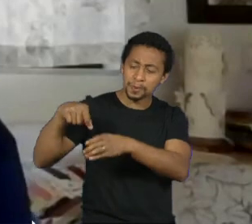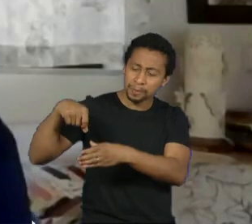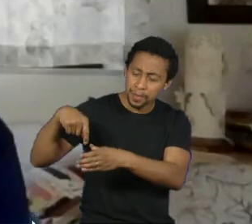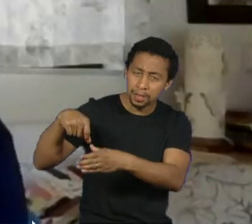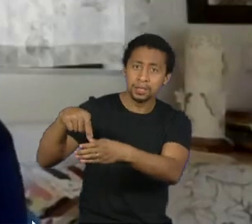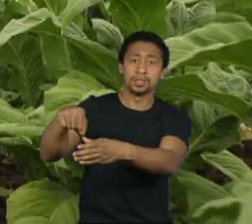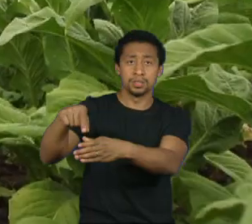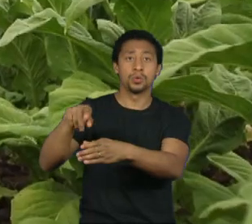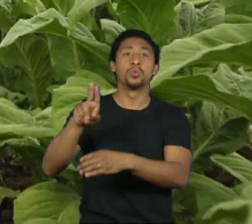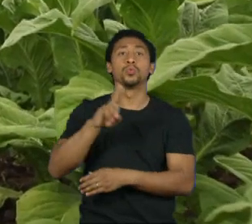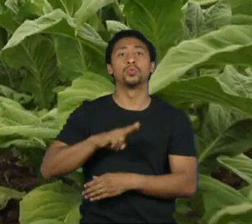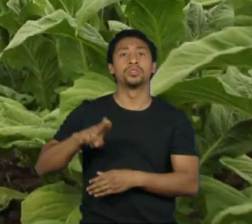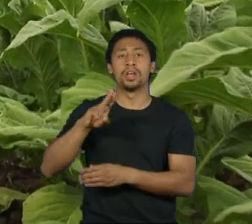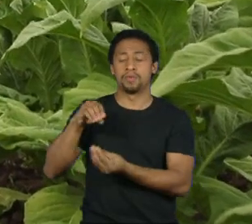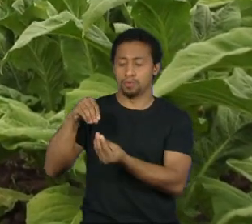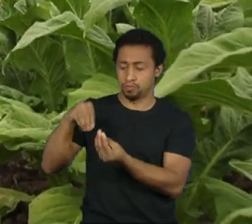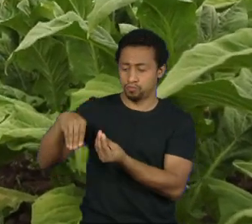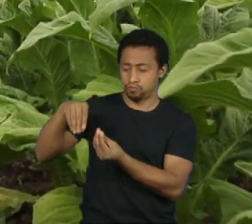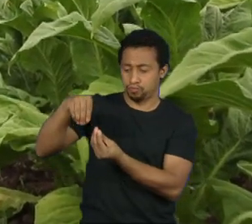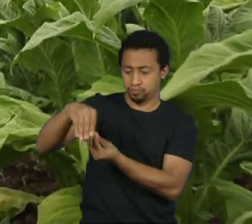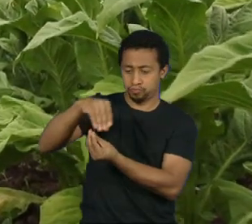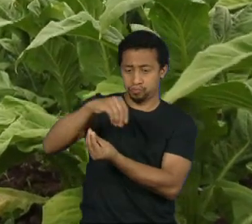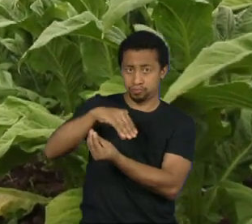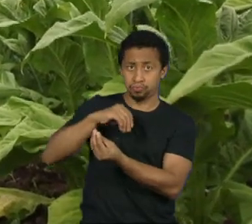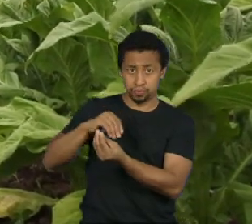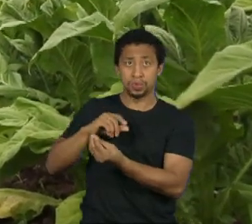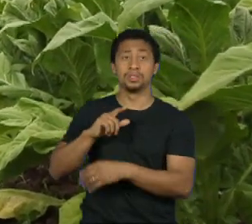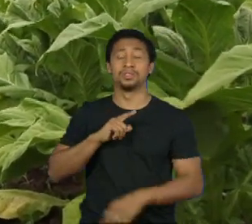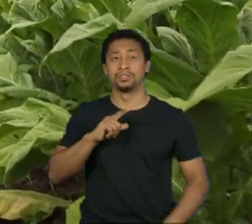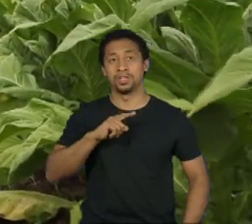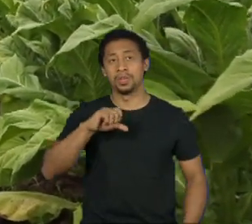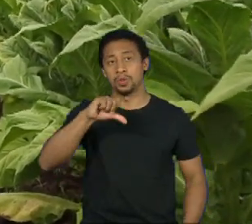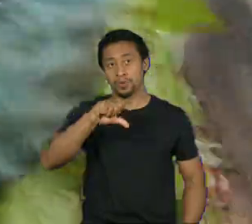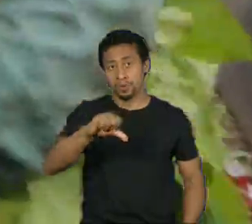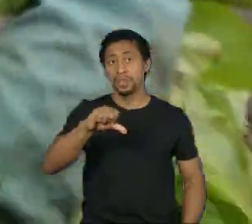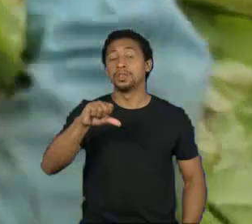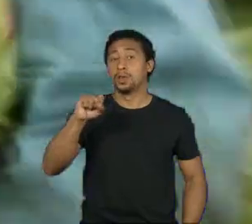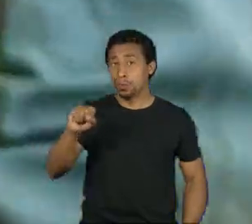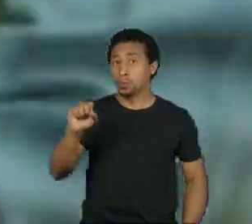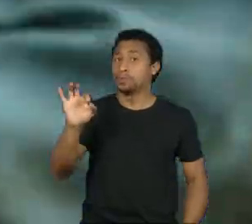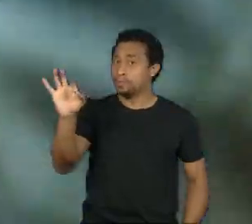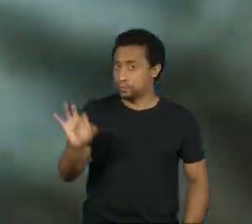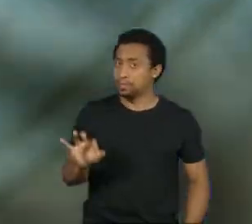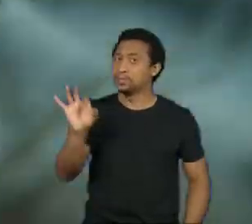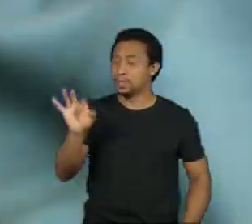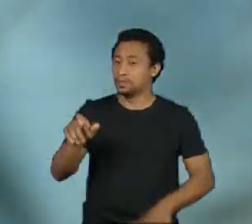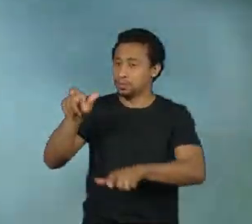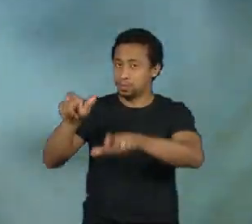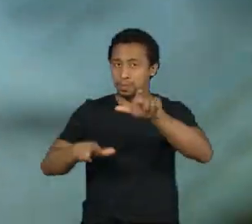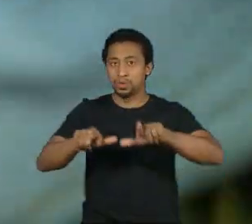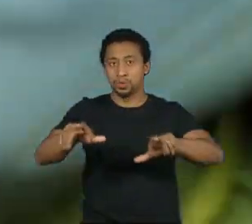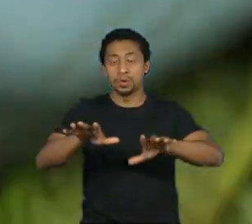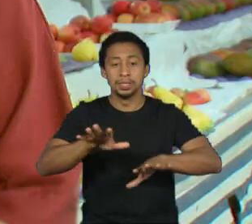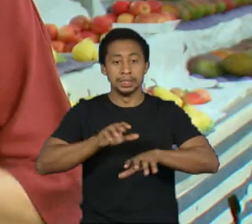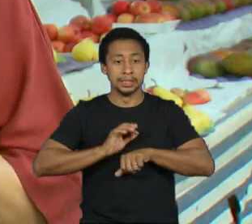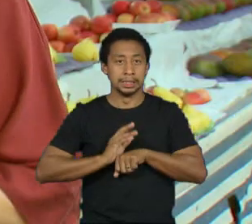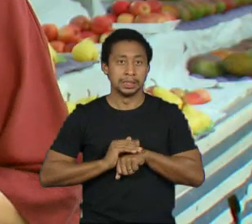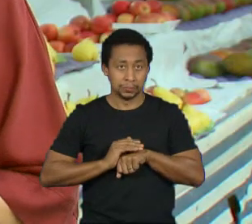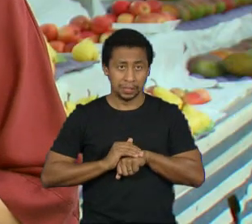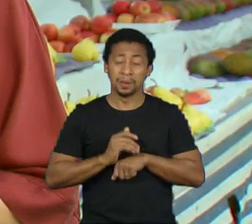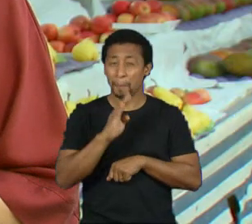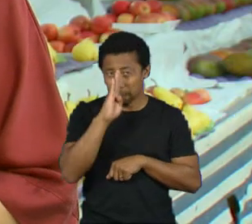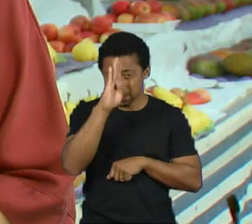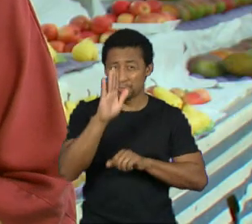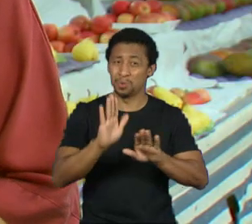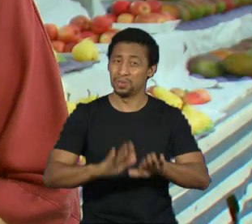época de fumo apresentavam 98% de contaminação das pessoas, inclusive de crianças.